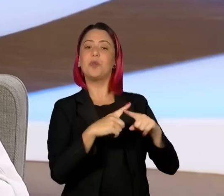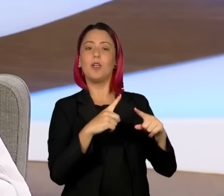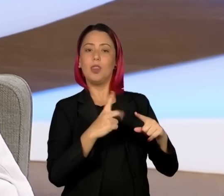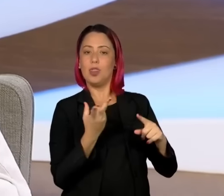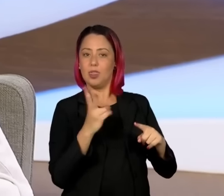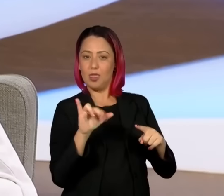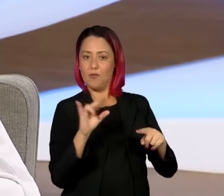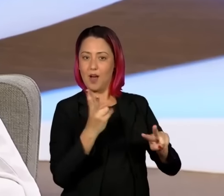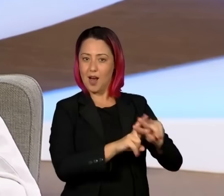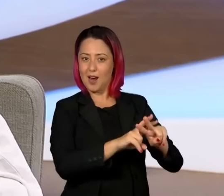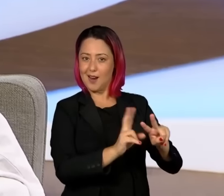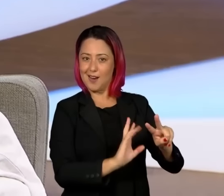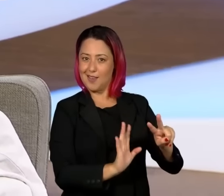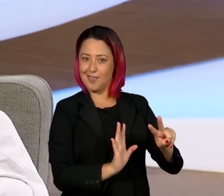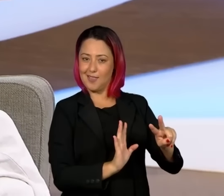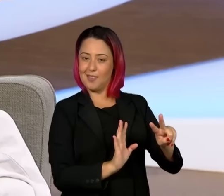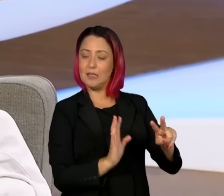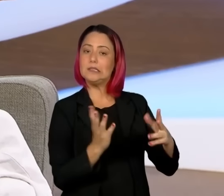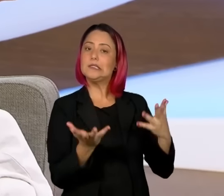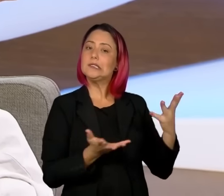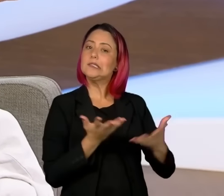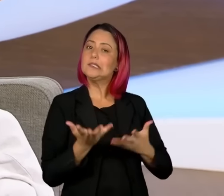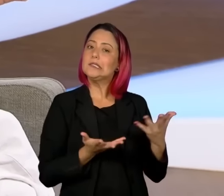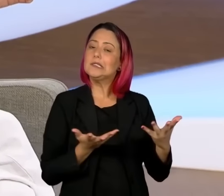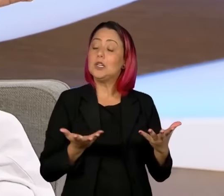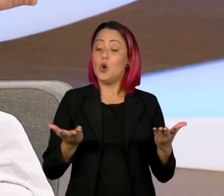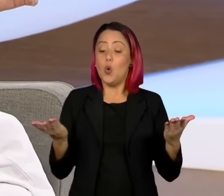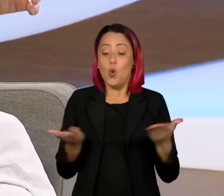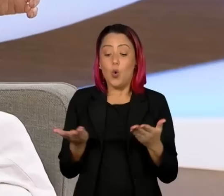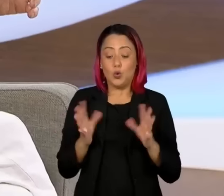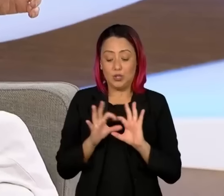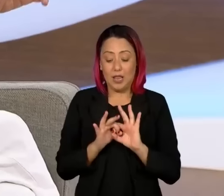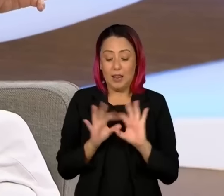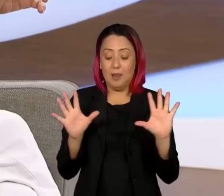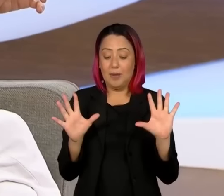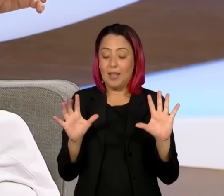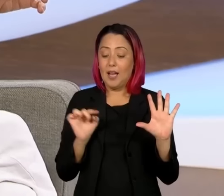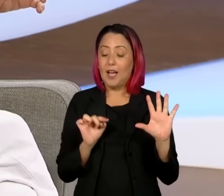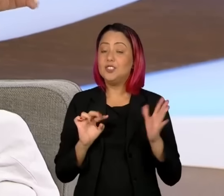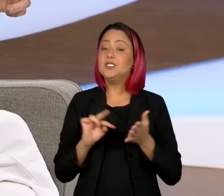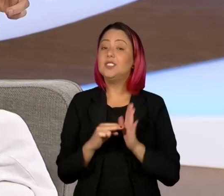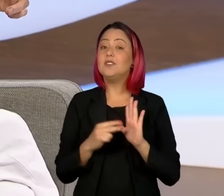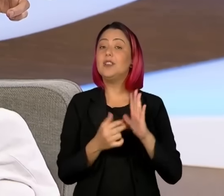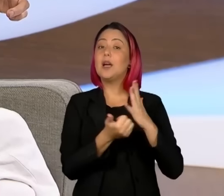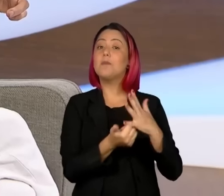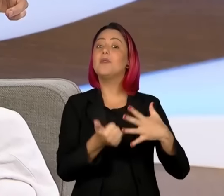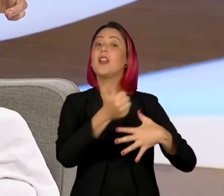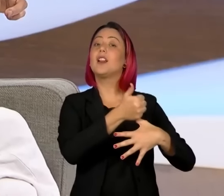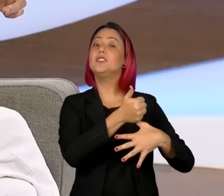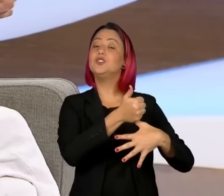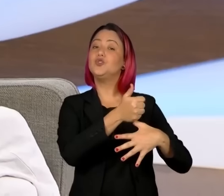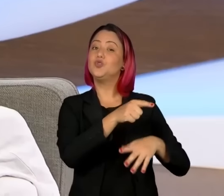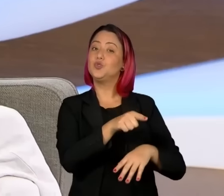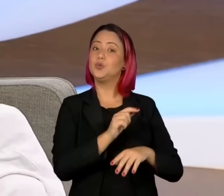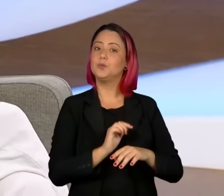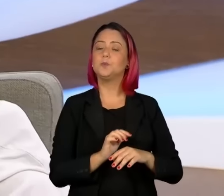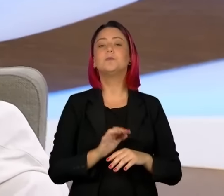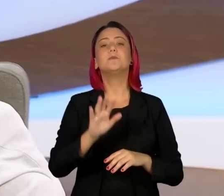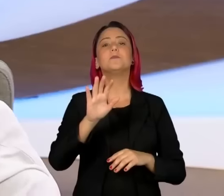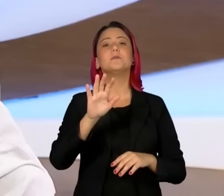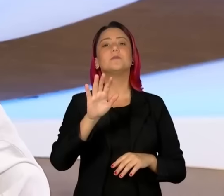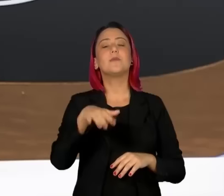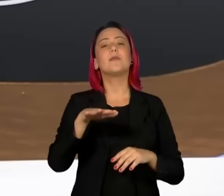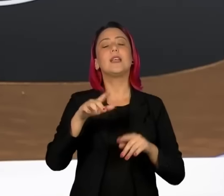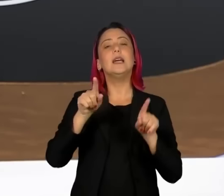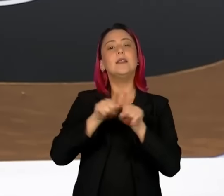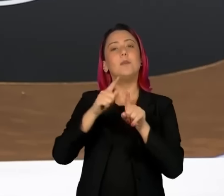ela hoje em dia ela é um pouco privilégio de alienado tá tinha pedido PR